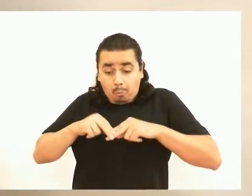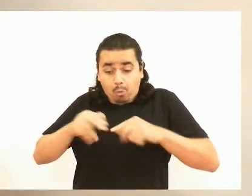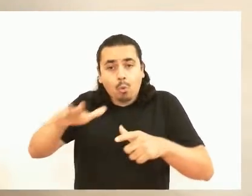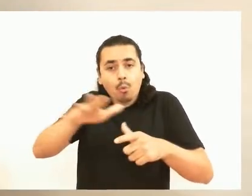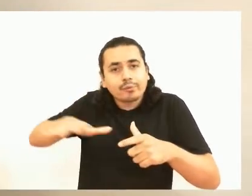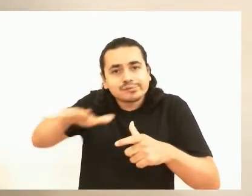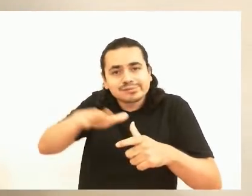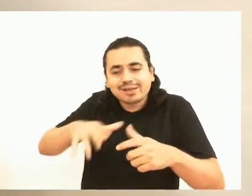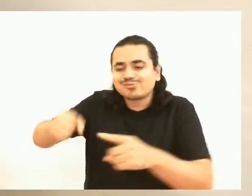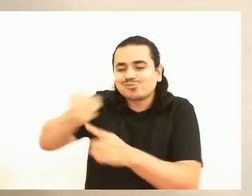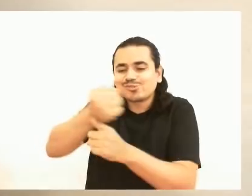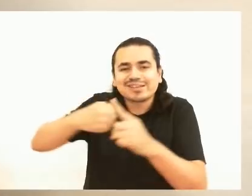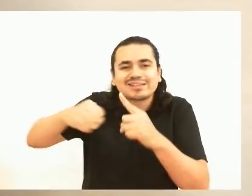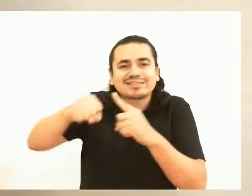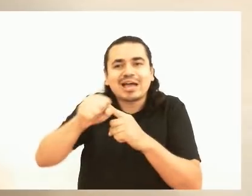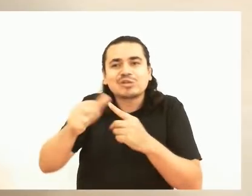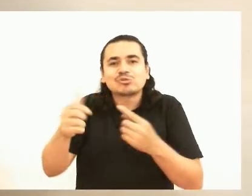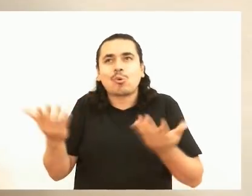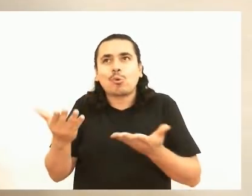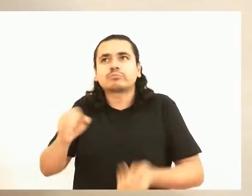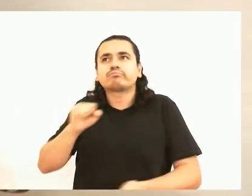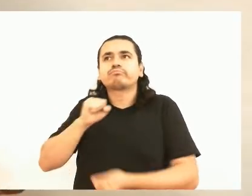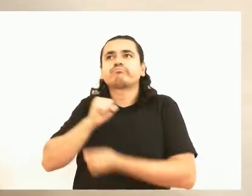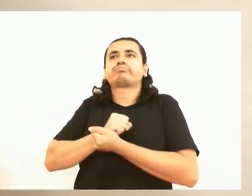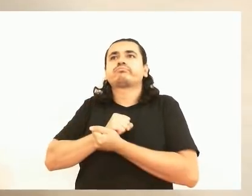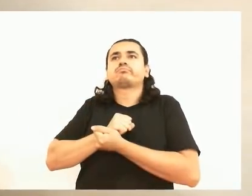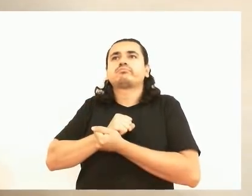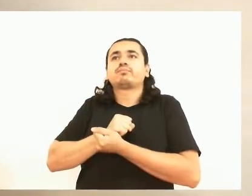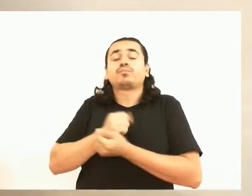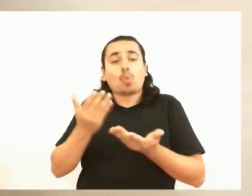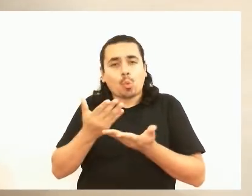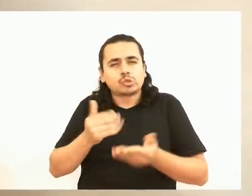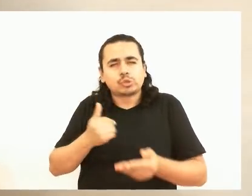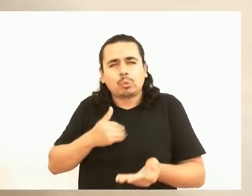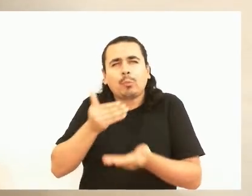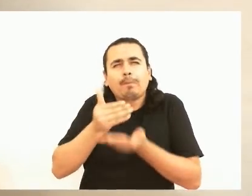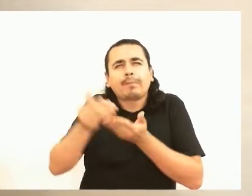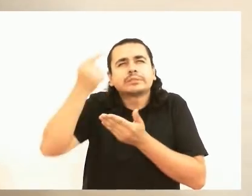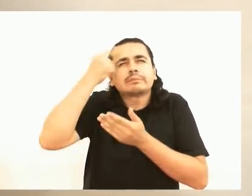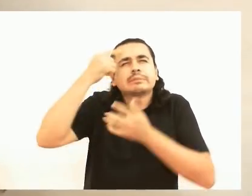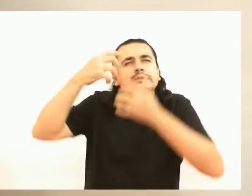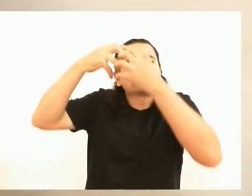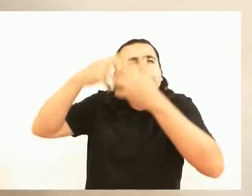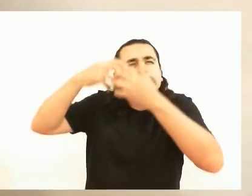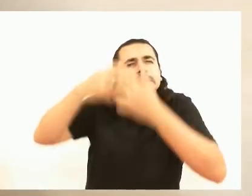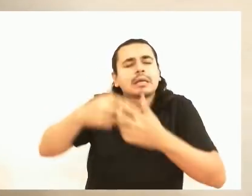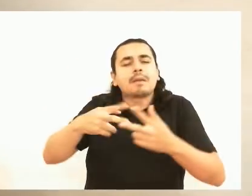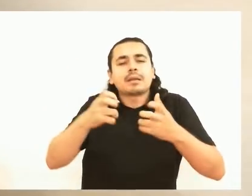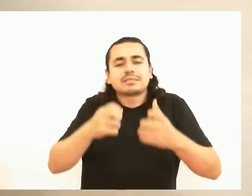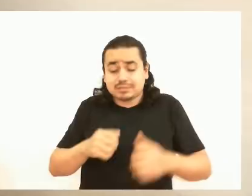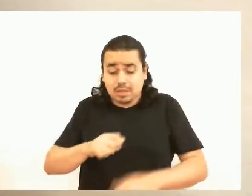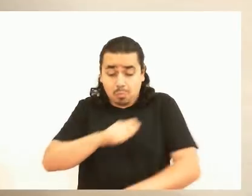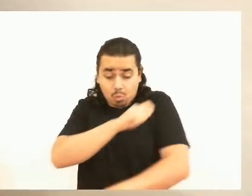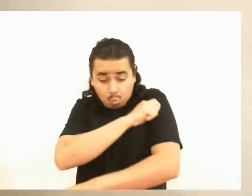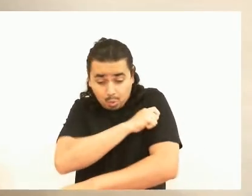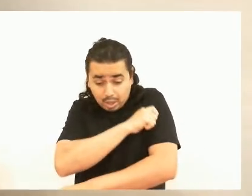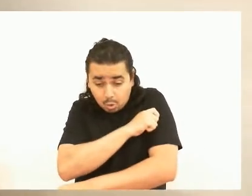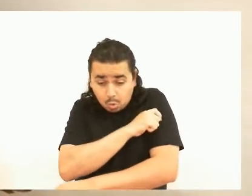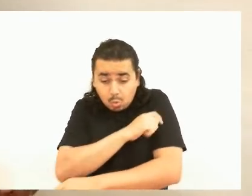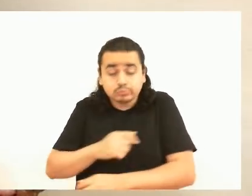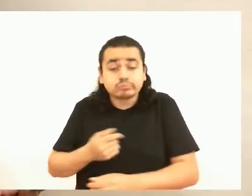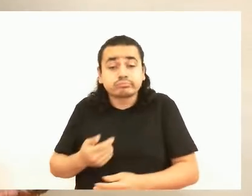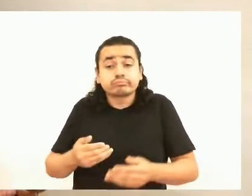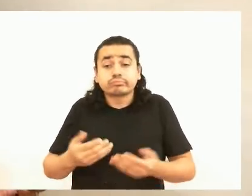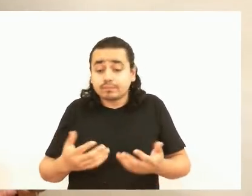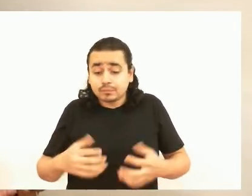e eu partilho muito desse pensamento porque eu vejo o quanto que os alunos as alunas muitas vezes